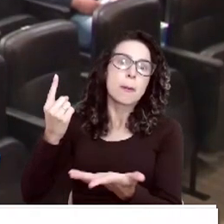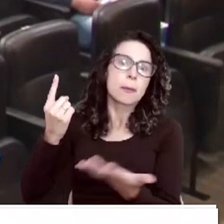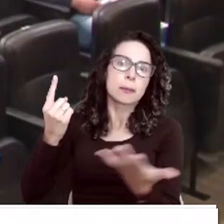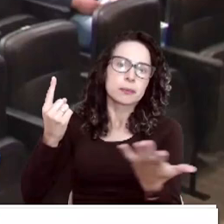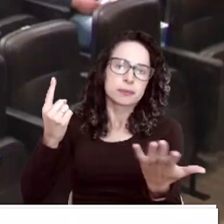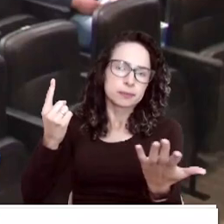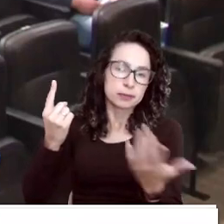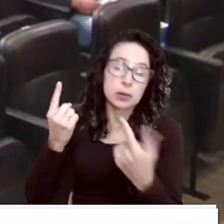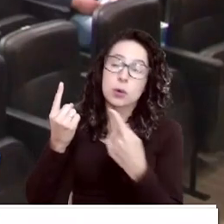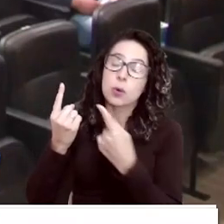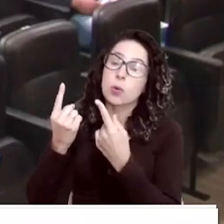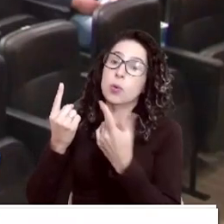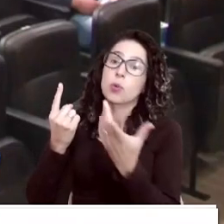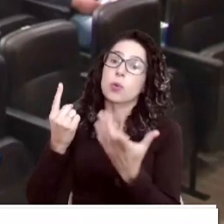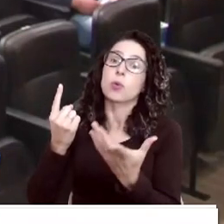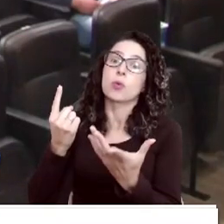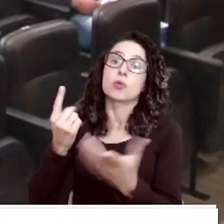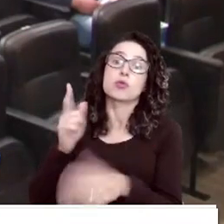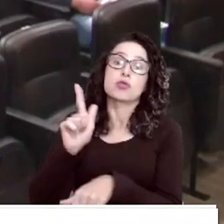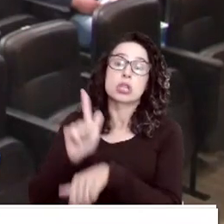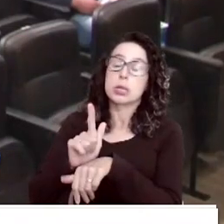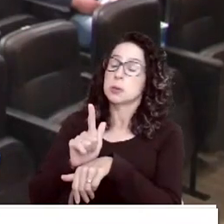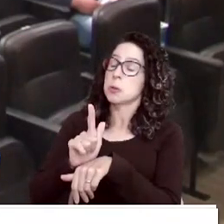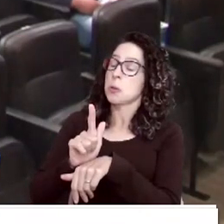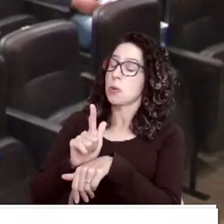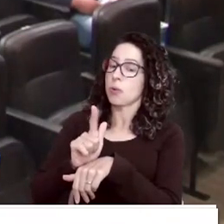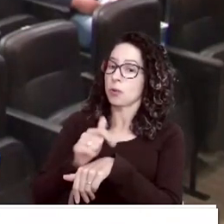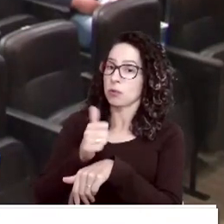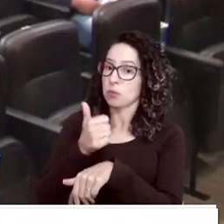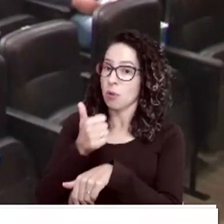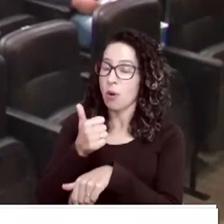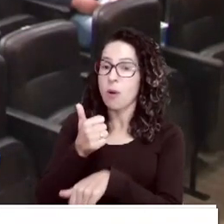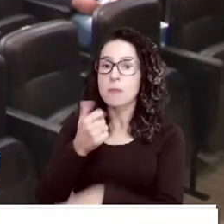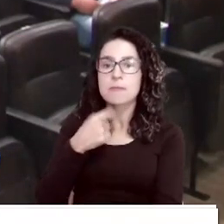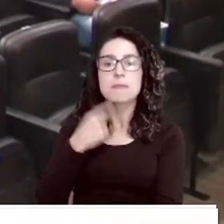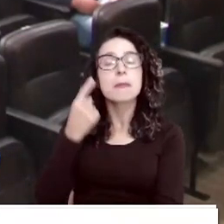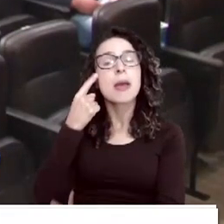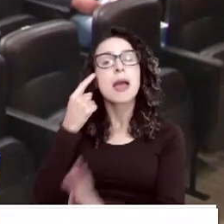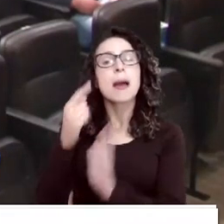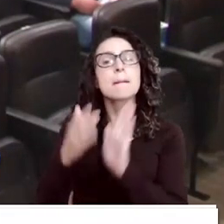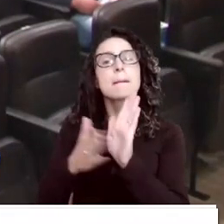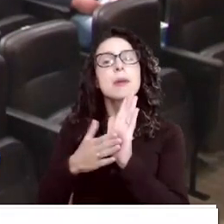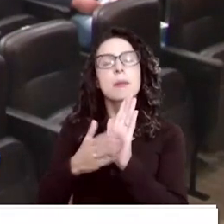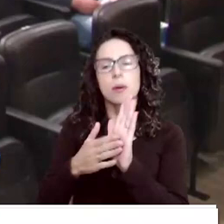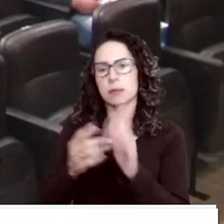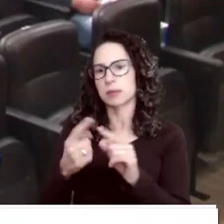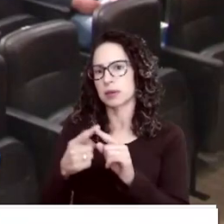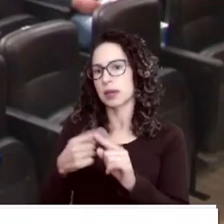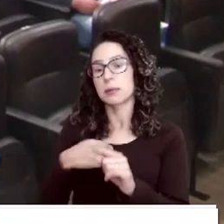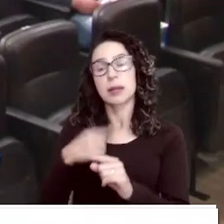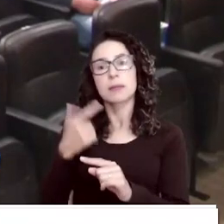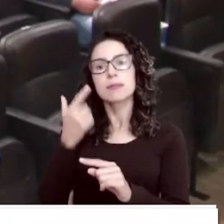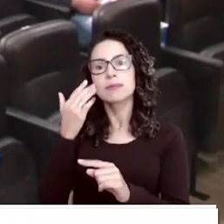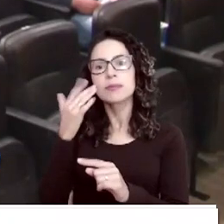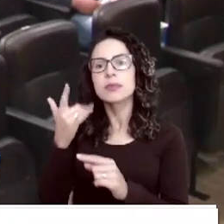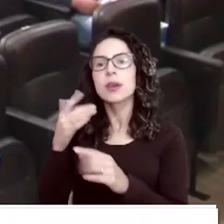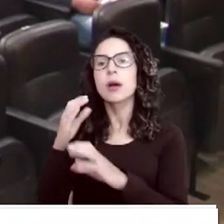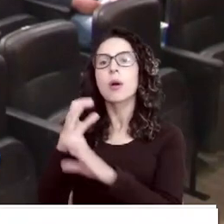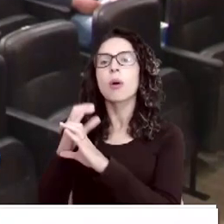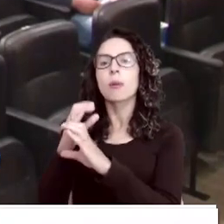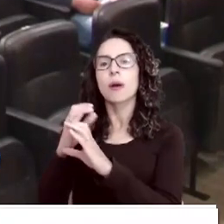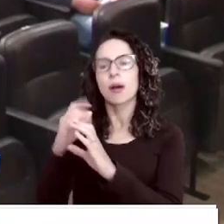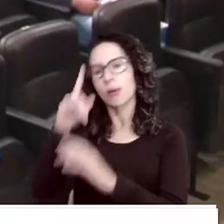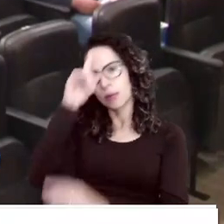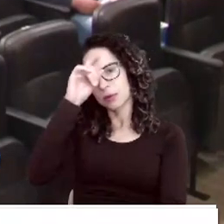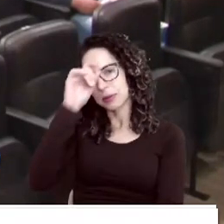Um iluminado, um grande gestor, veio com a proposta. Por quê? Porque não se entendia com a Santa Casa, que era quem fazia